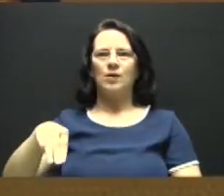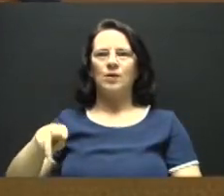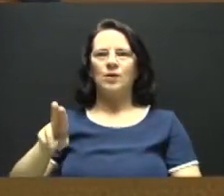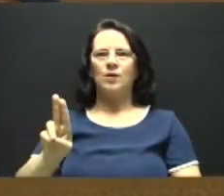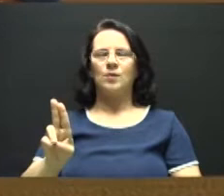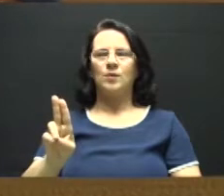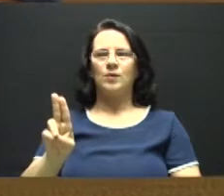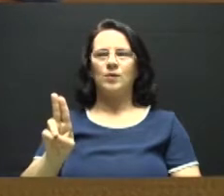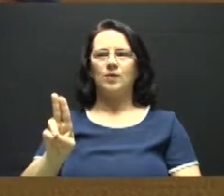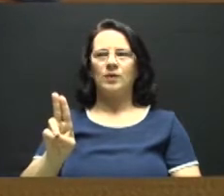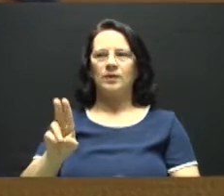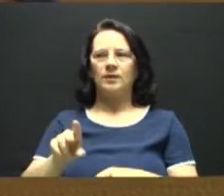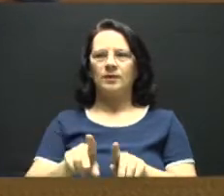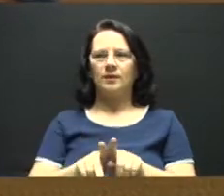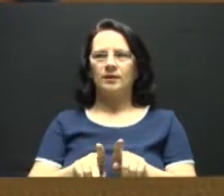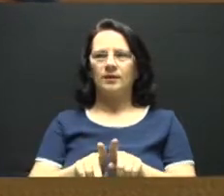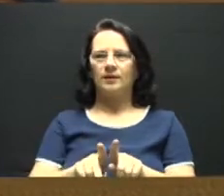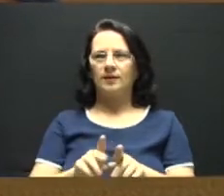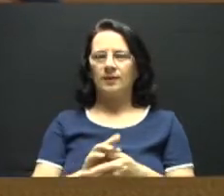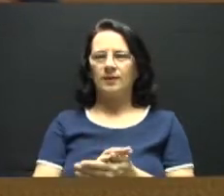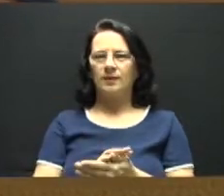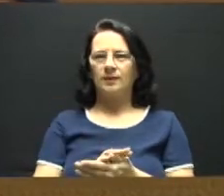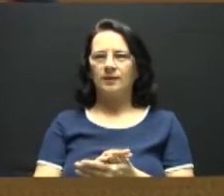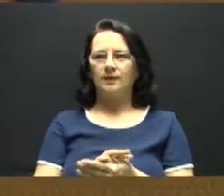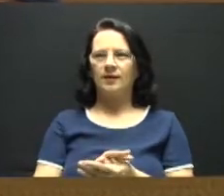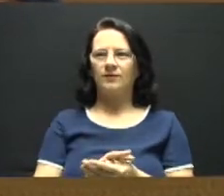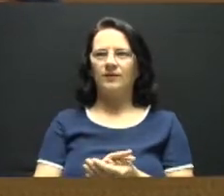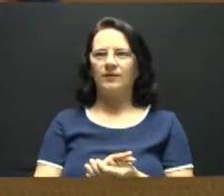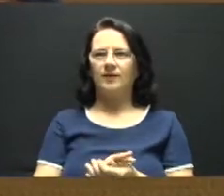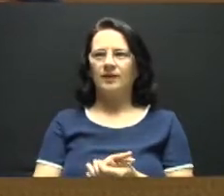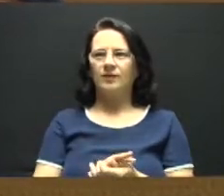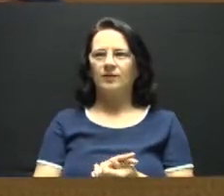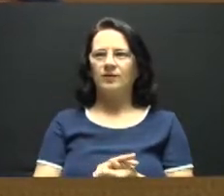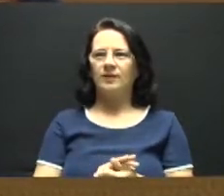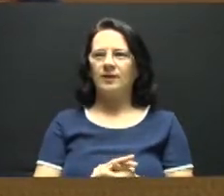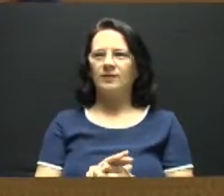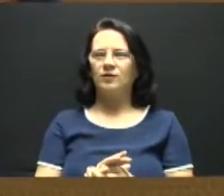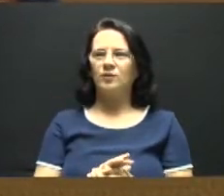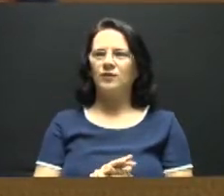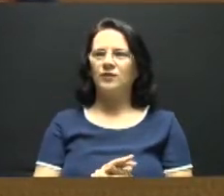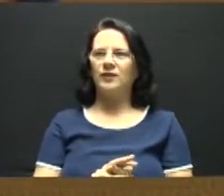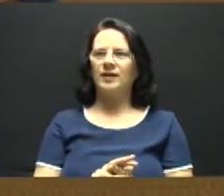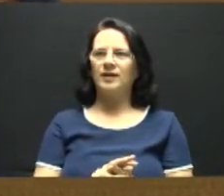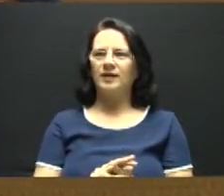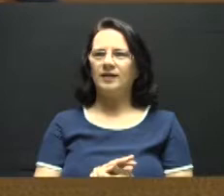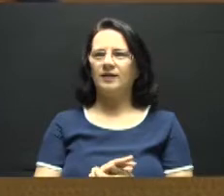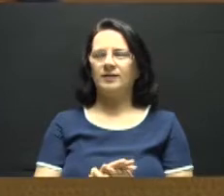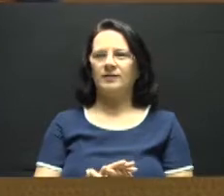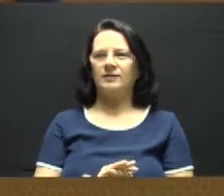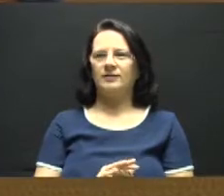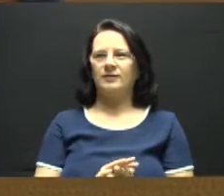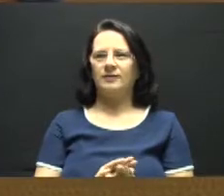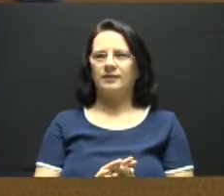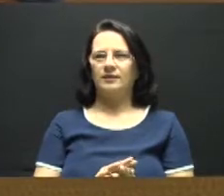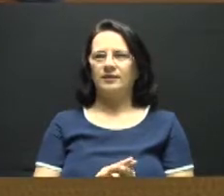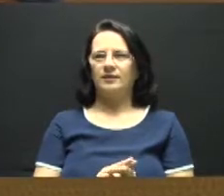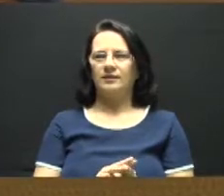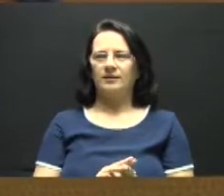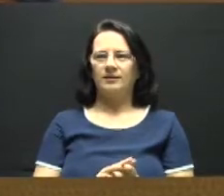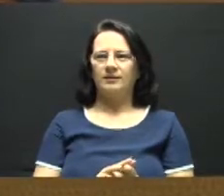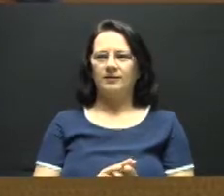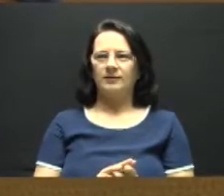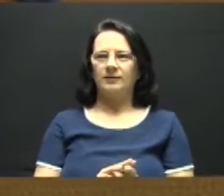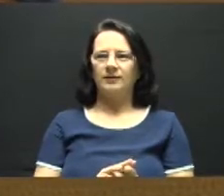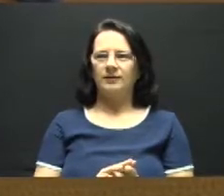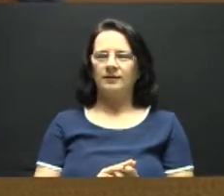eu quero falar que a gente está num momento de muito pesar pela perda de um dos